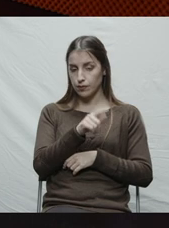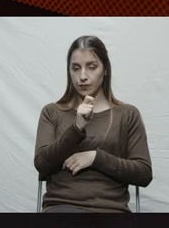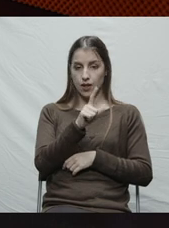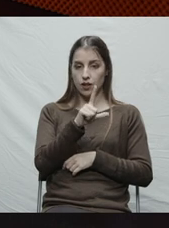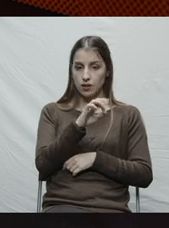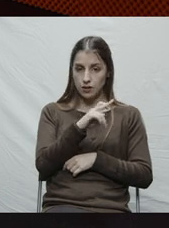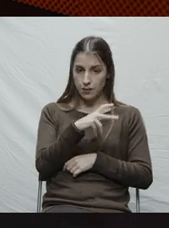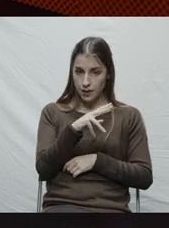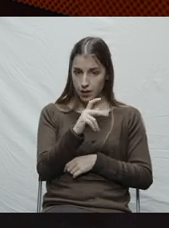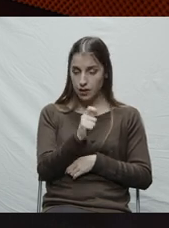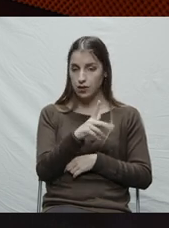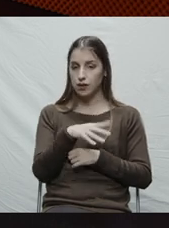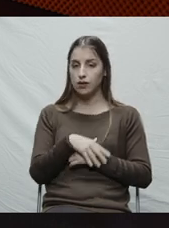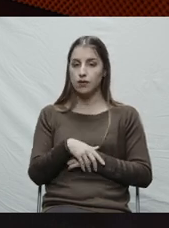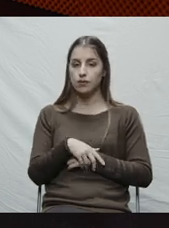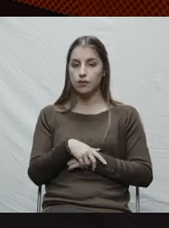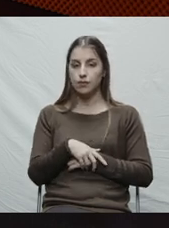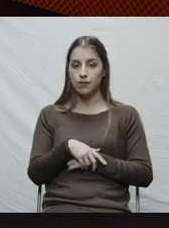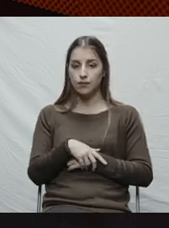Elizabeth Didier também.